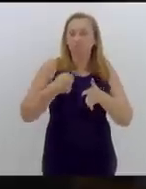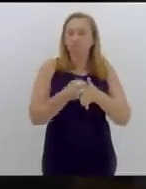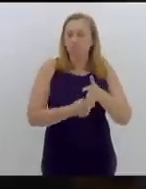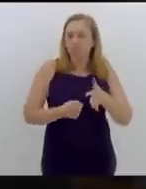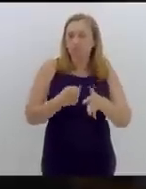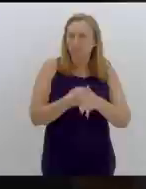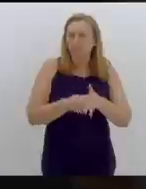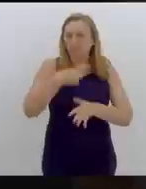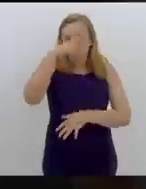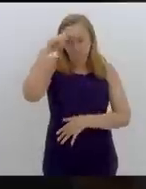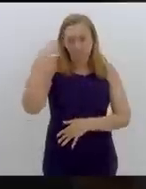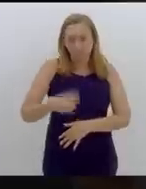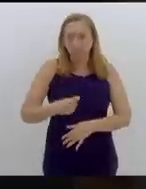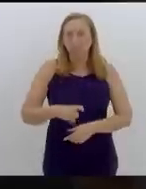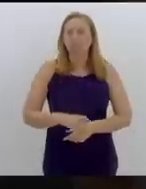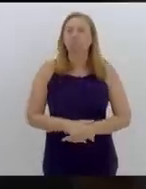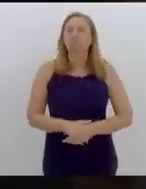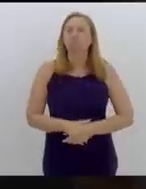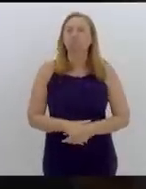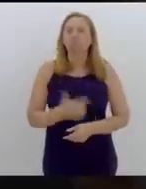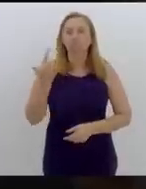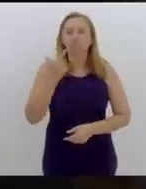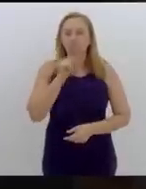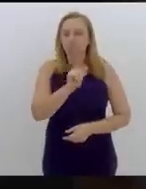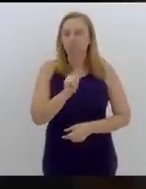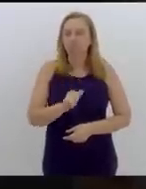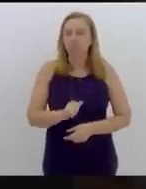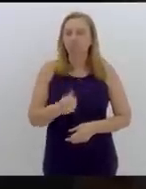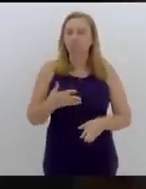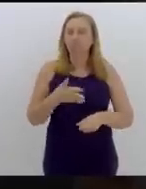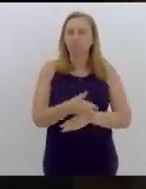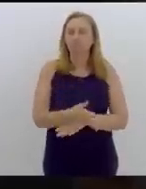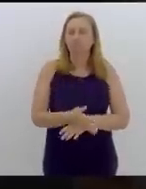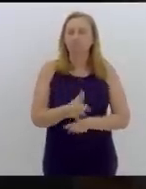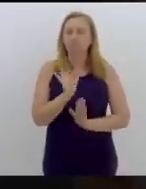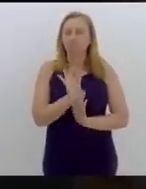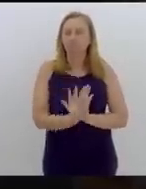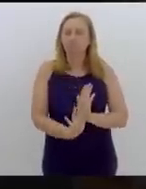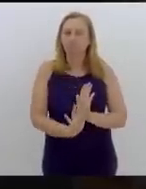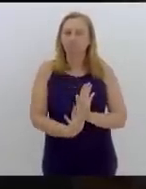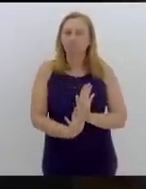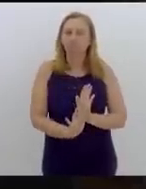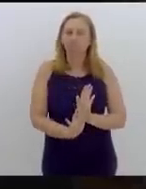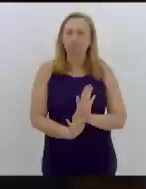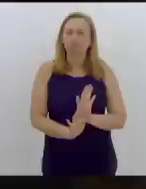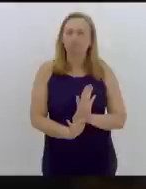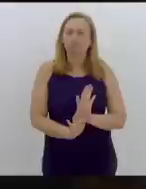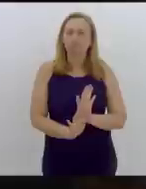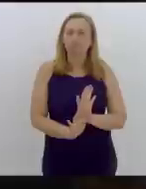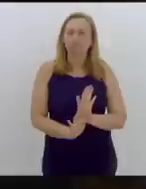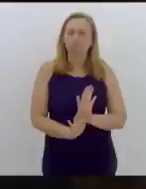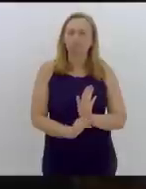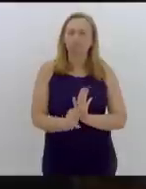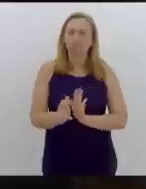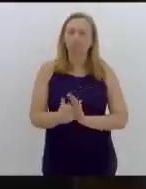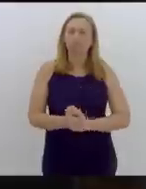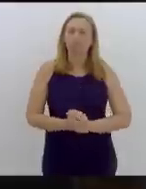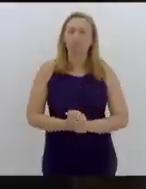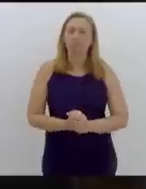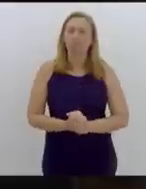inclusive nós conseguimos chegar num texto que foi um texto de consenso